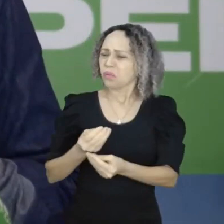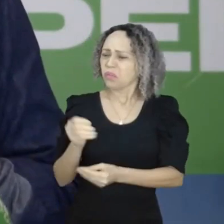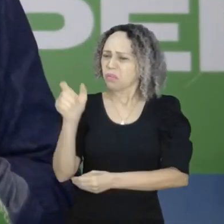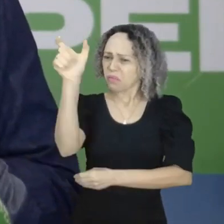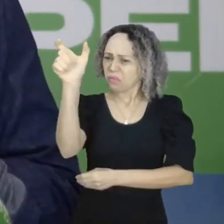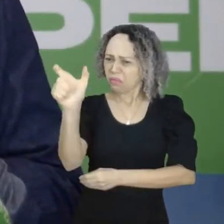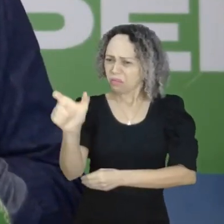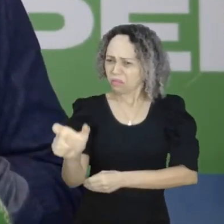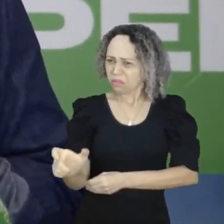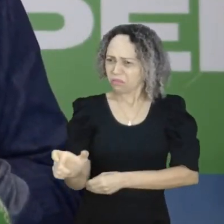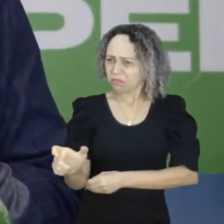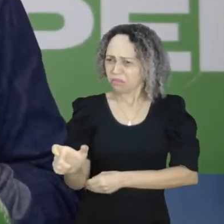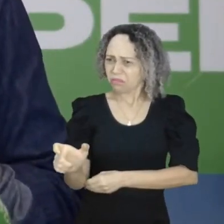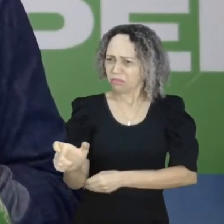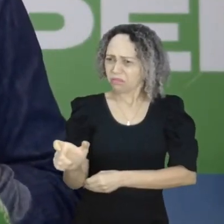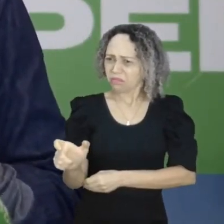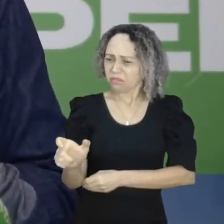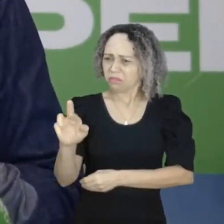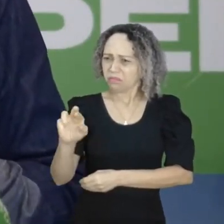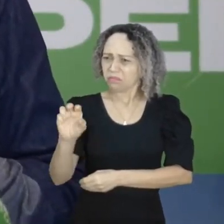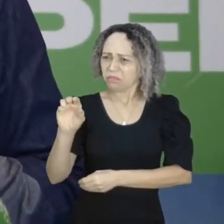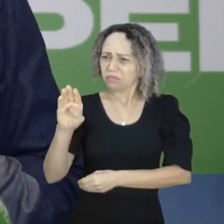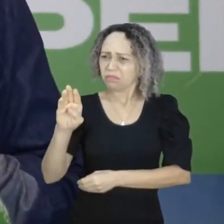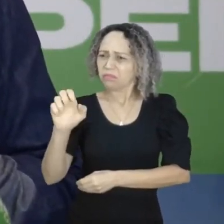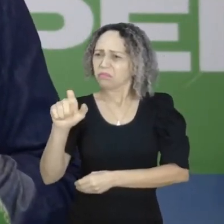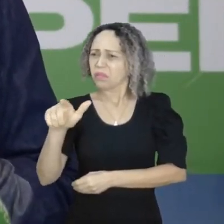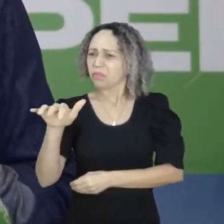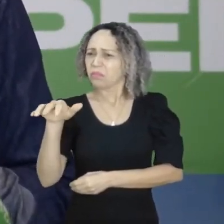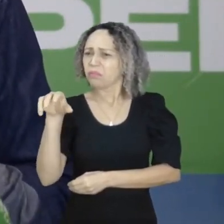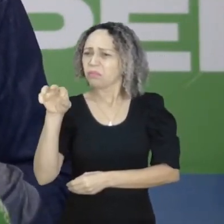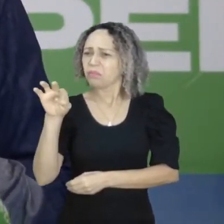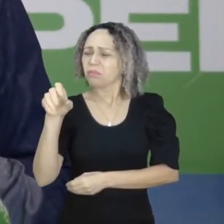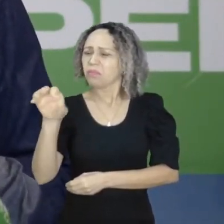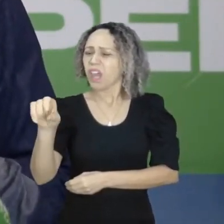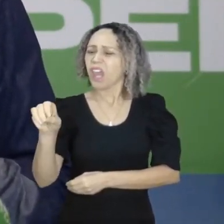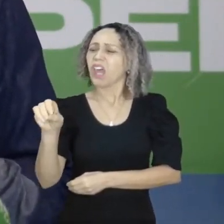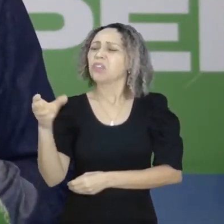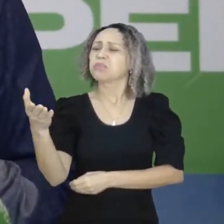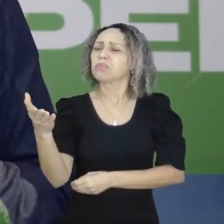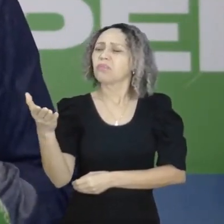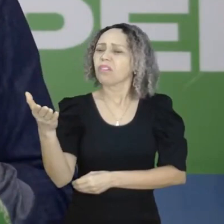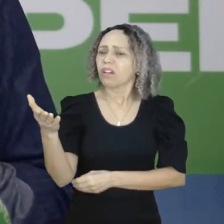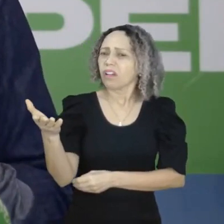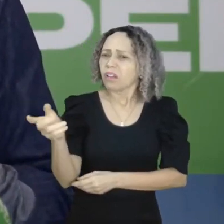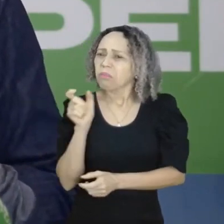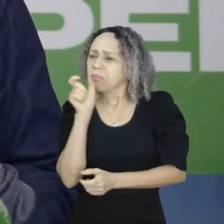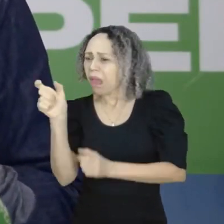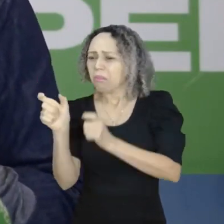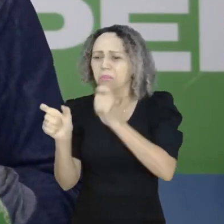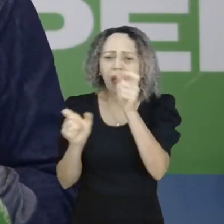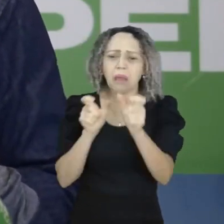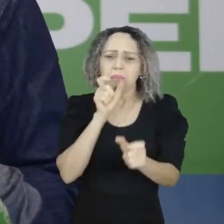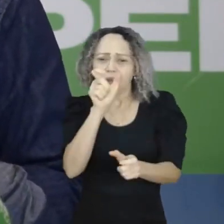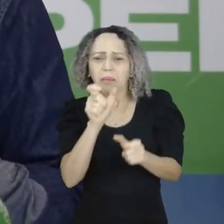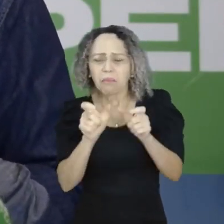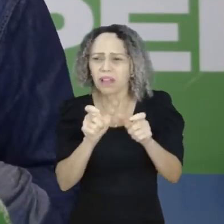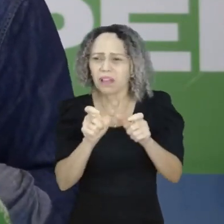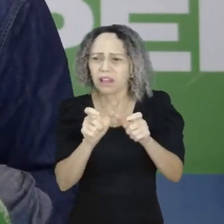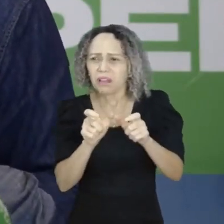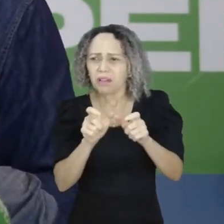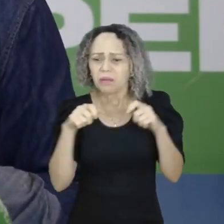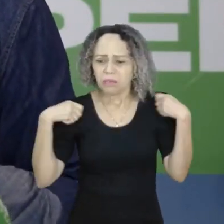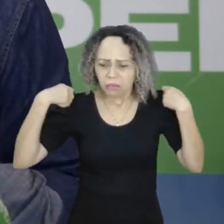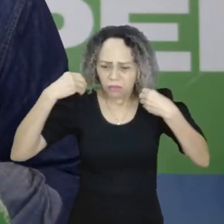que fez a uma ministra, com palavrões que ninguém de sã consciência teria a coragem de fazer.